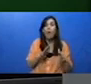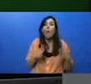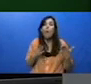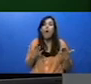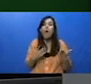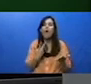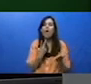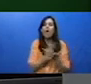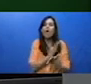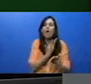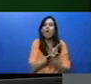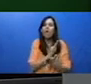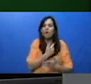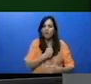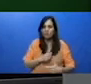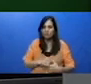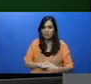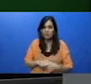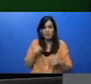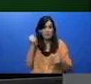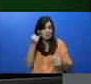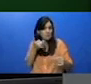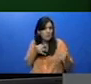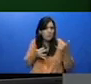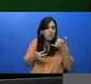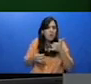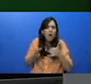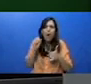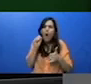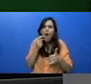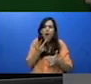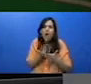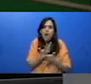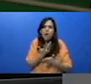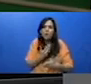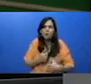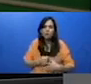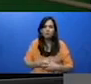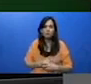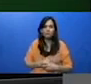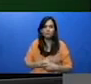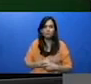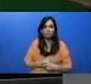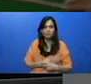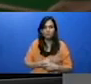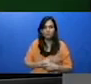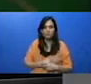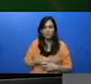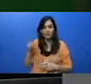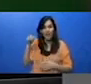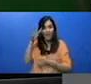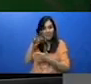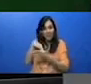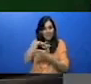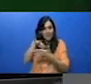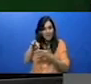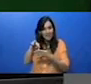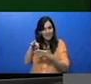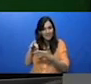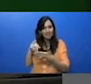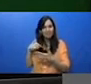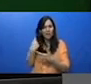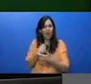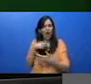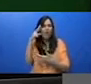tá? Falar qual é e explicar o erro. Aqui, olha, tem a tabela para nos auxiliar nesse